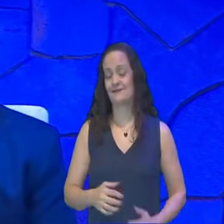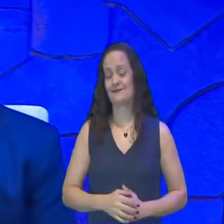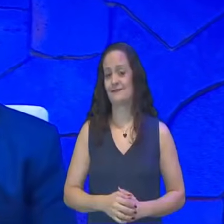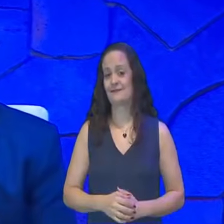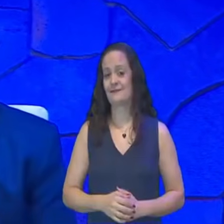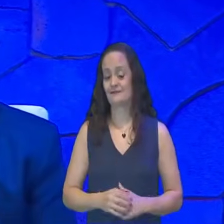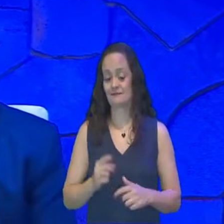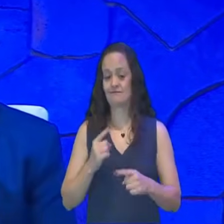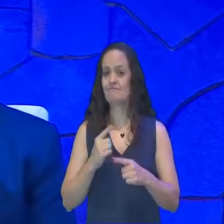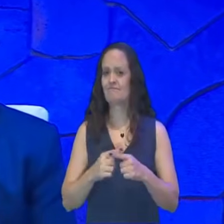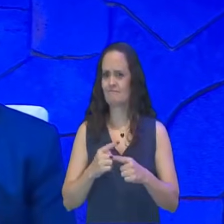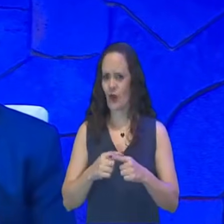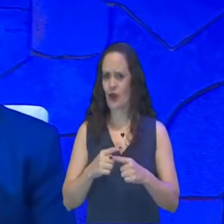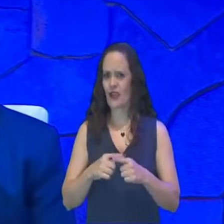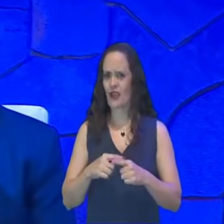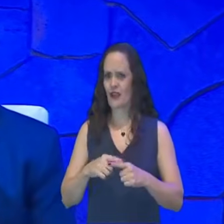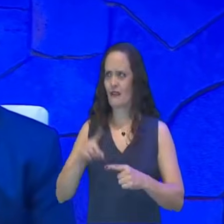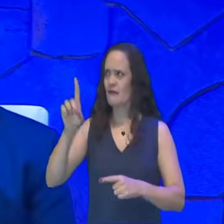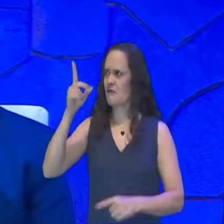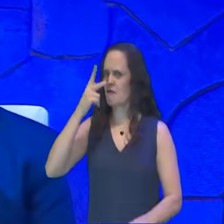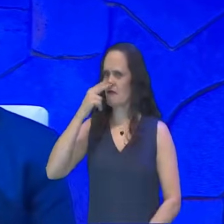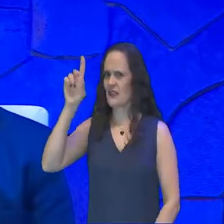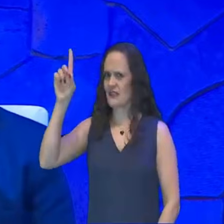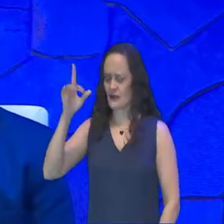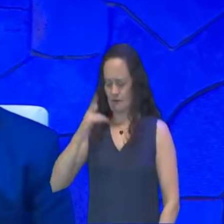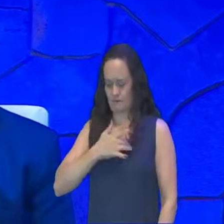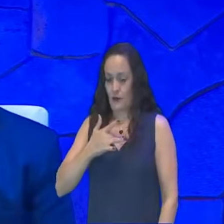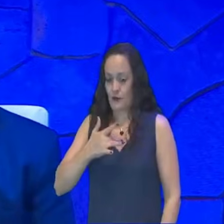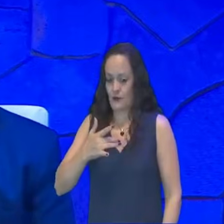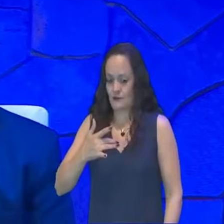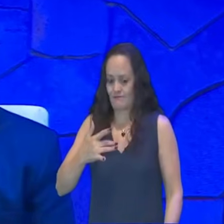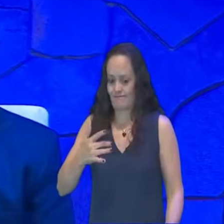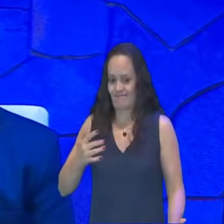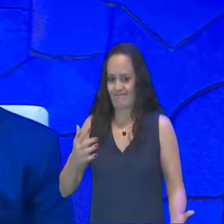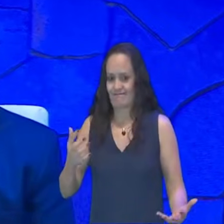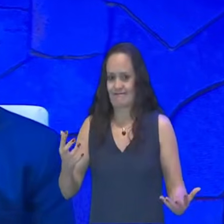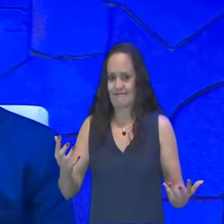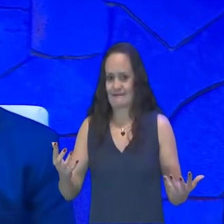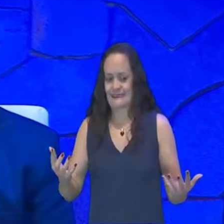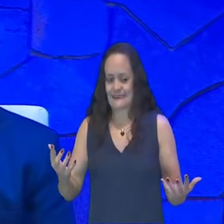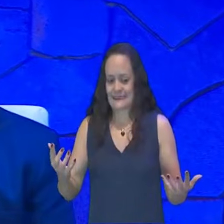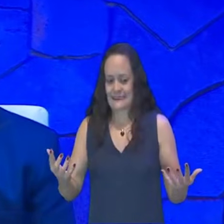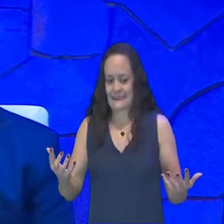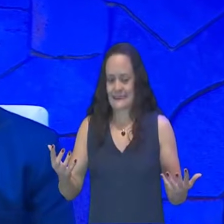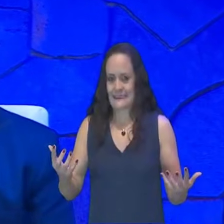porque ela fere um golpe em toda forma de idolatria.